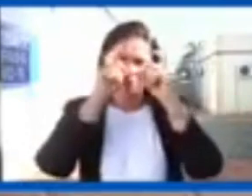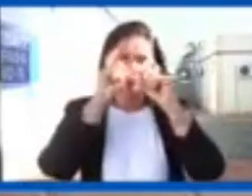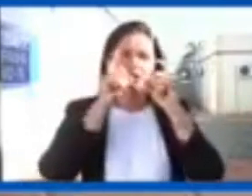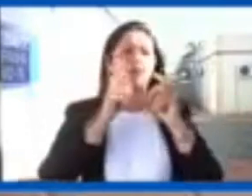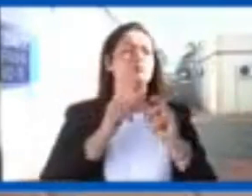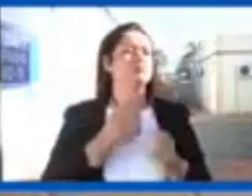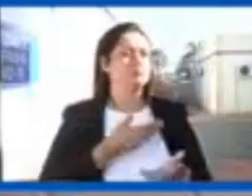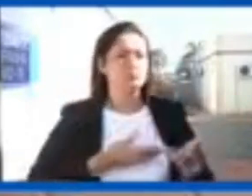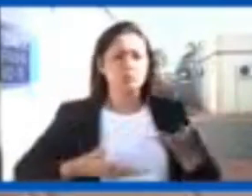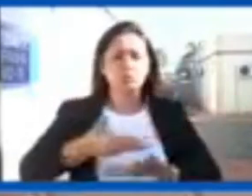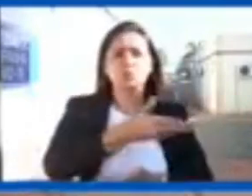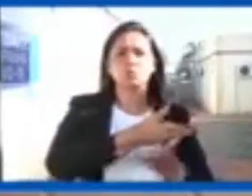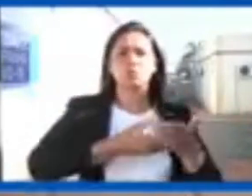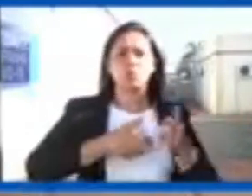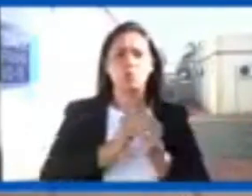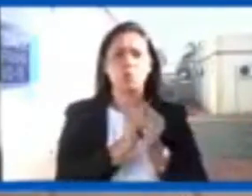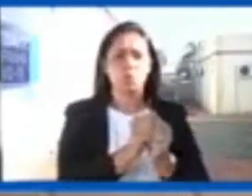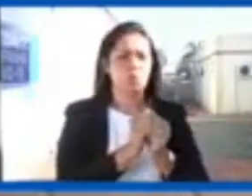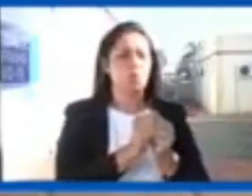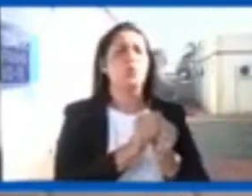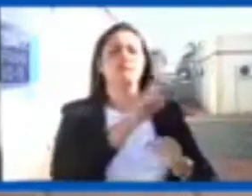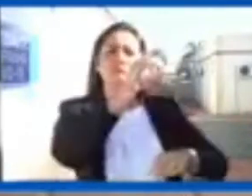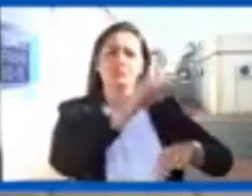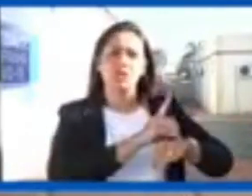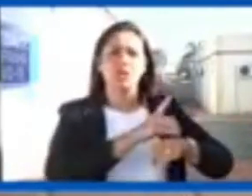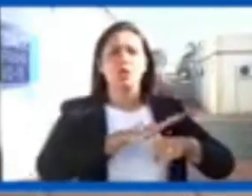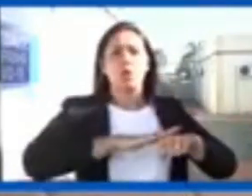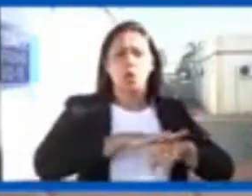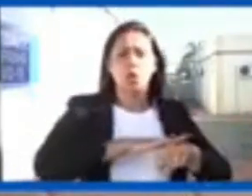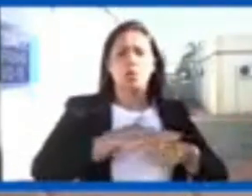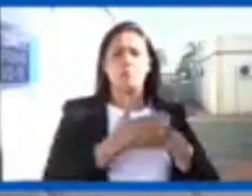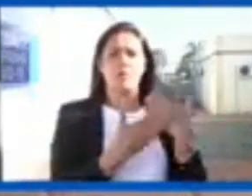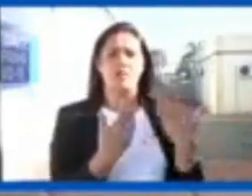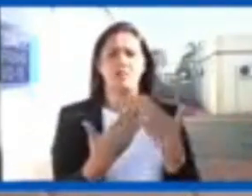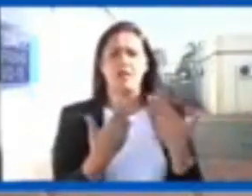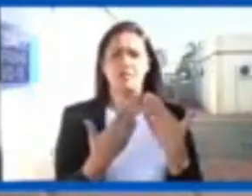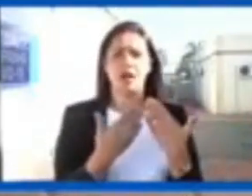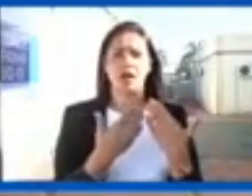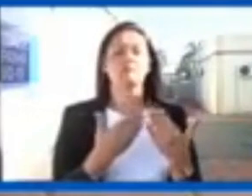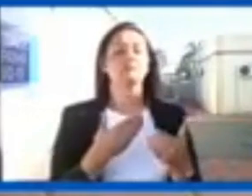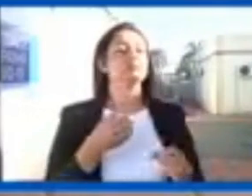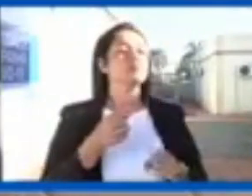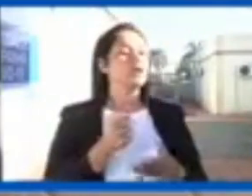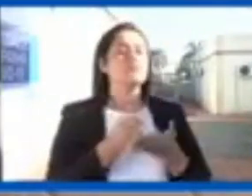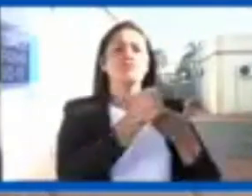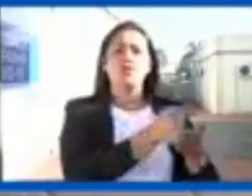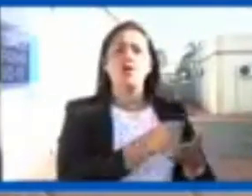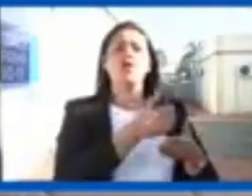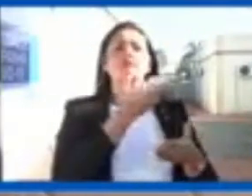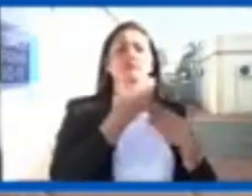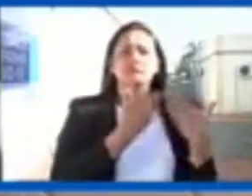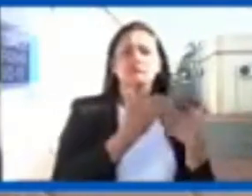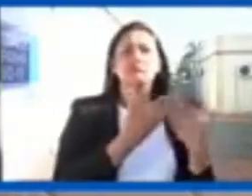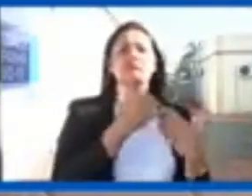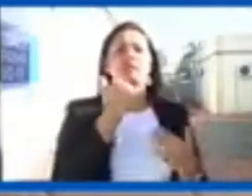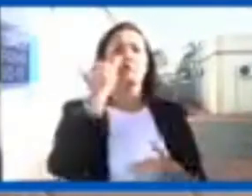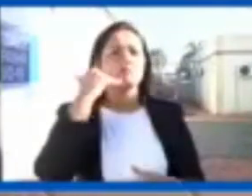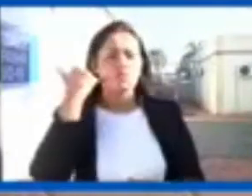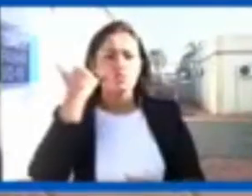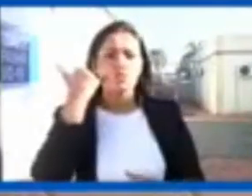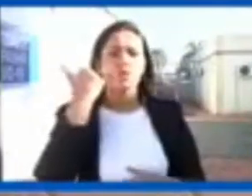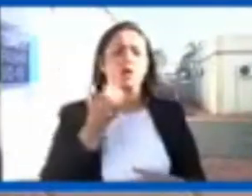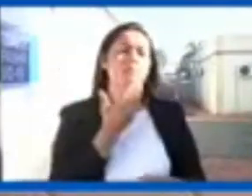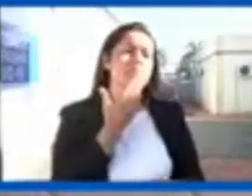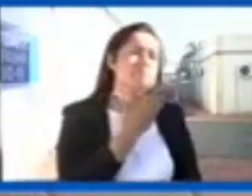que nós levamos a gestão vamos ao gabinete do prefeito e solicitamos a